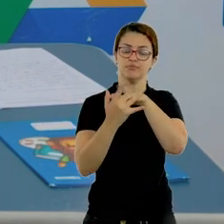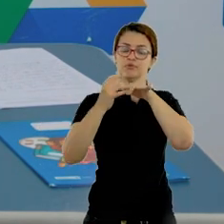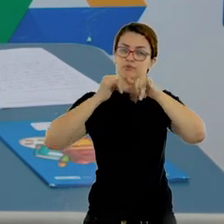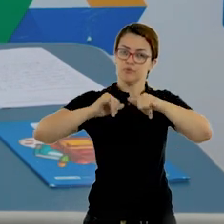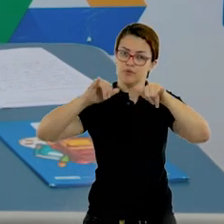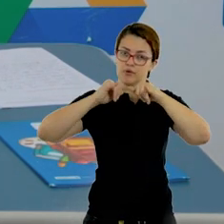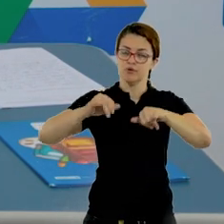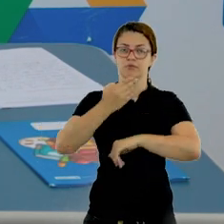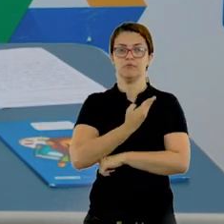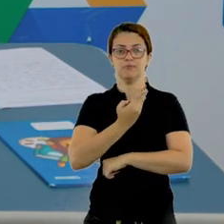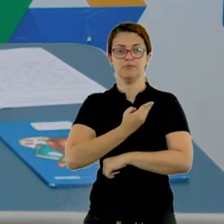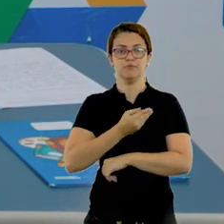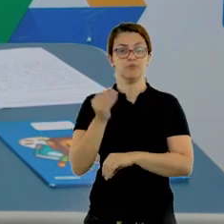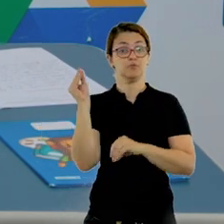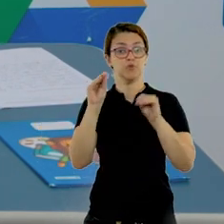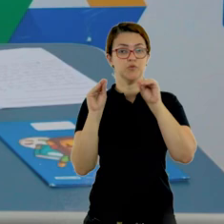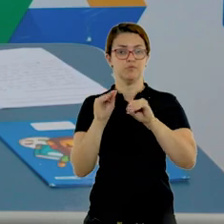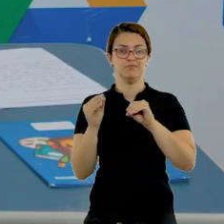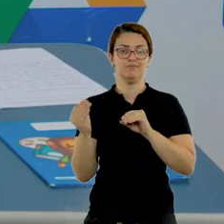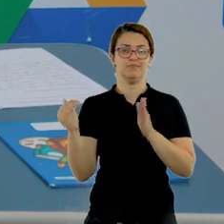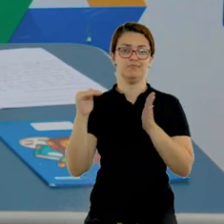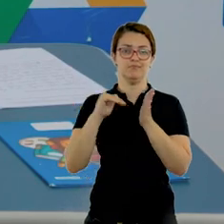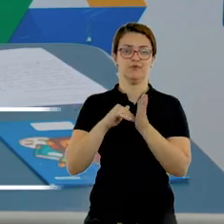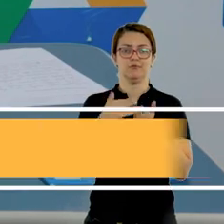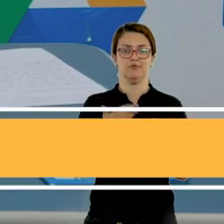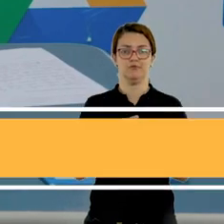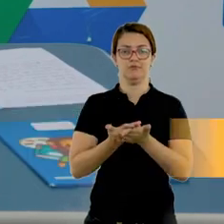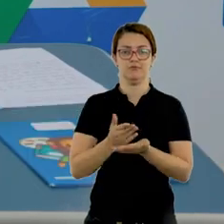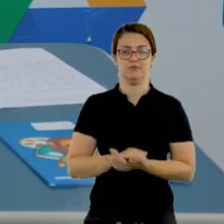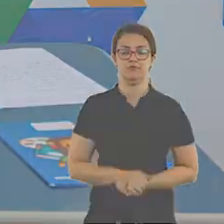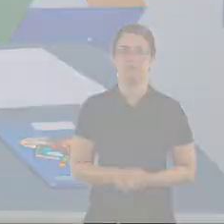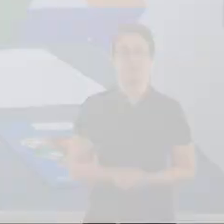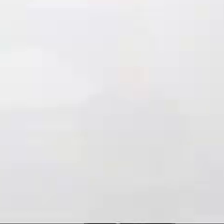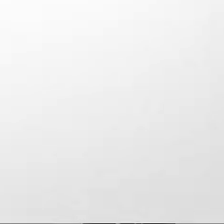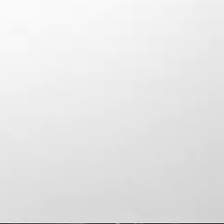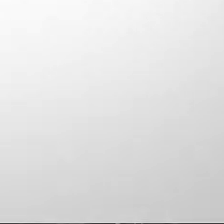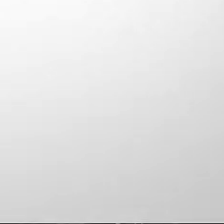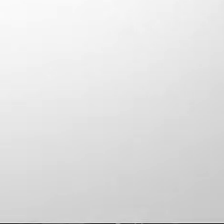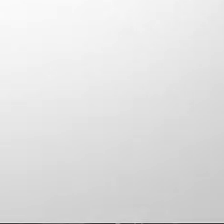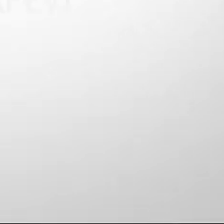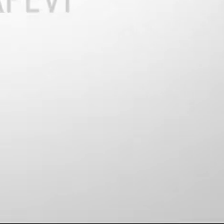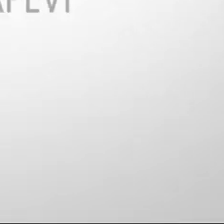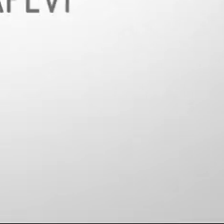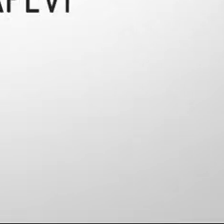as redes sociais, divulgando para os coleguinhas de vocês, tá? Um beijo e até a próxima!